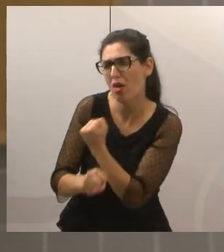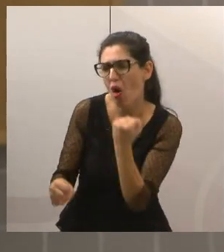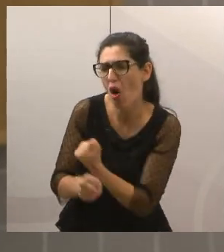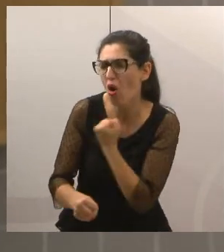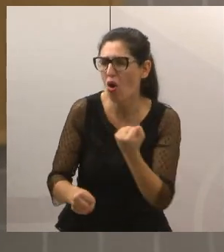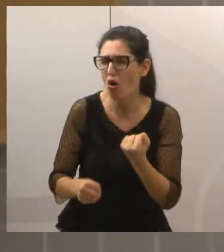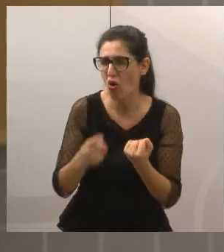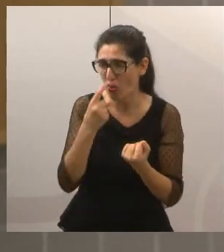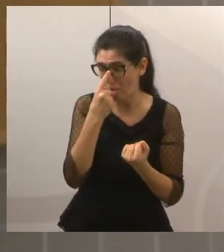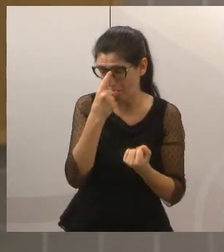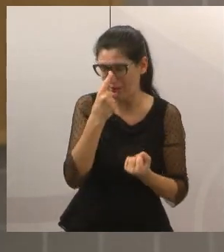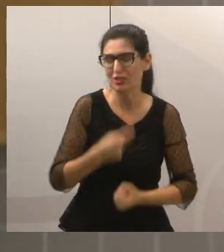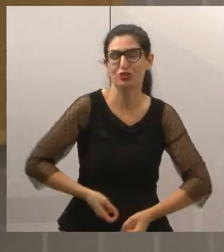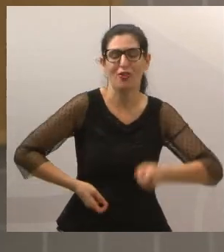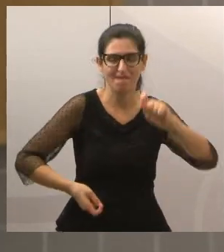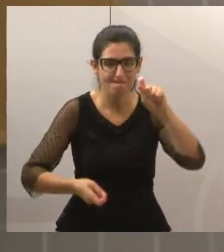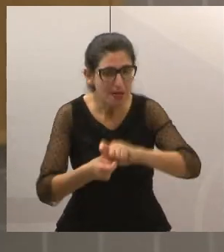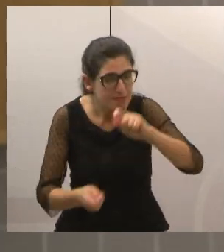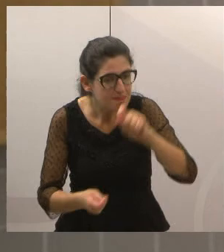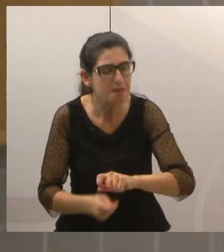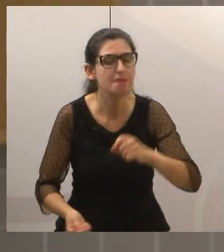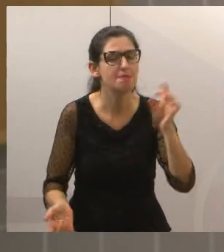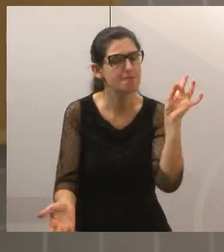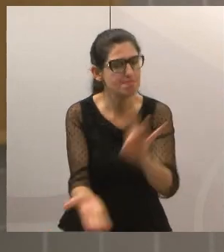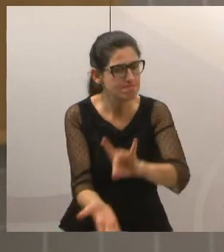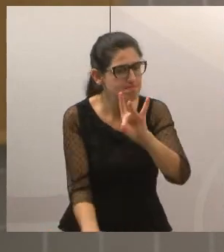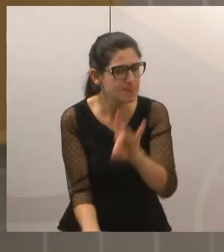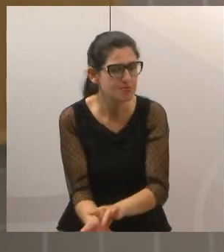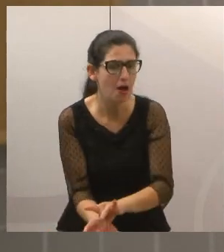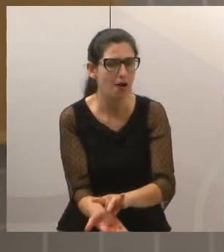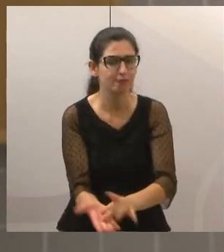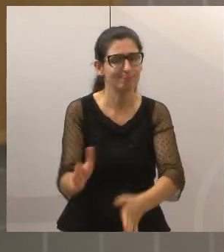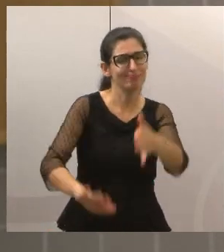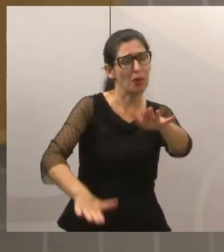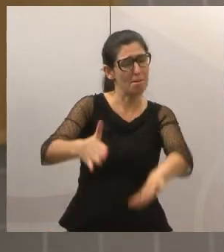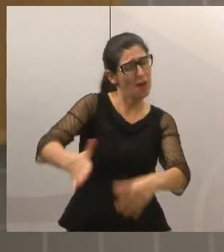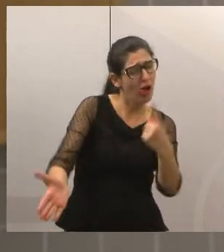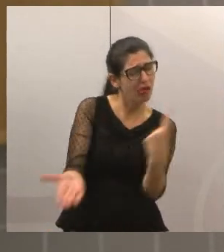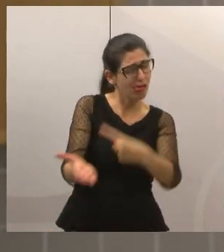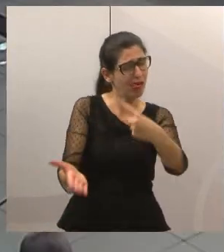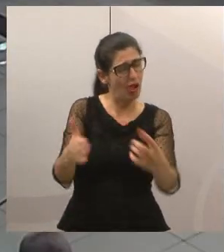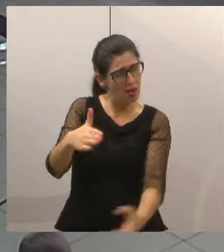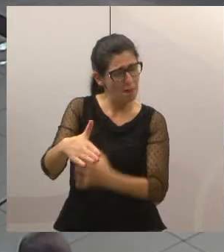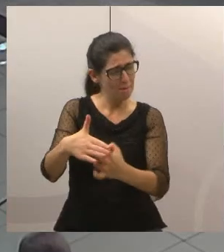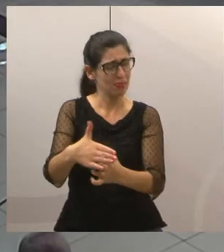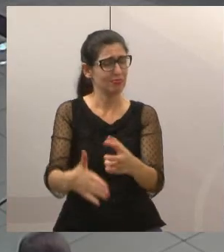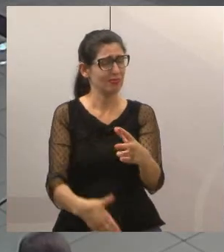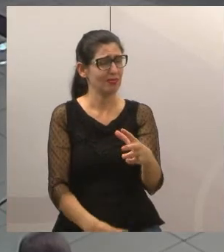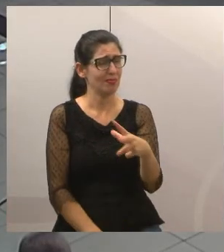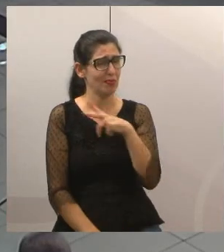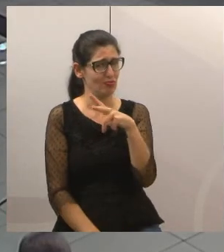de execução e processo de licenciamento um pouco mais demorado. Uhum.